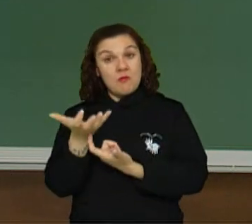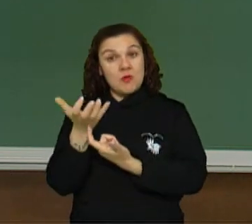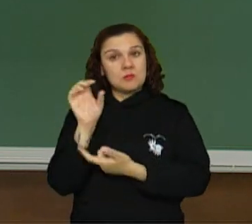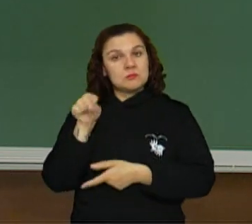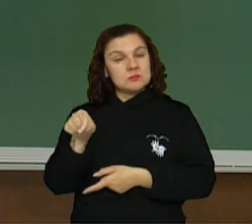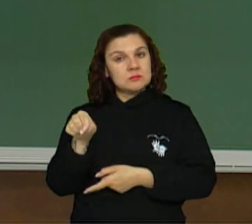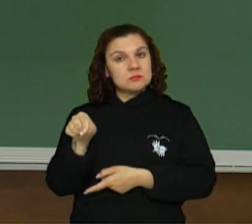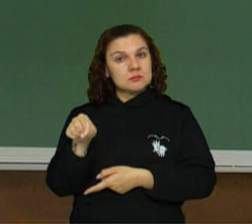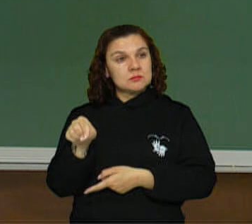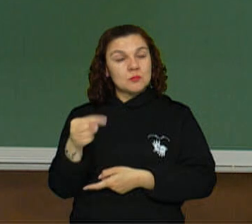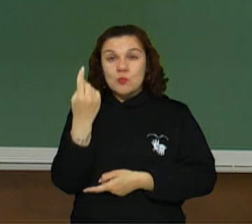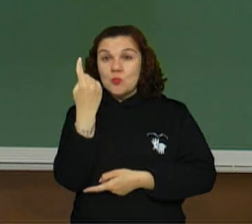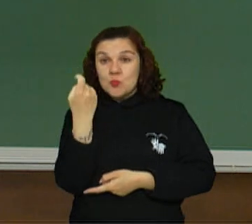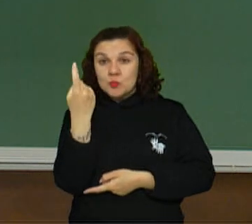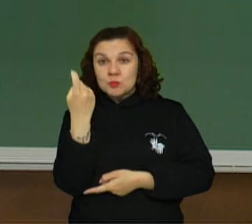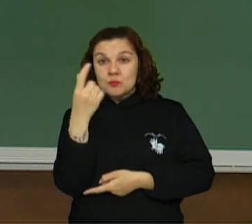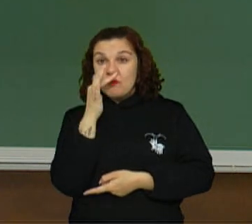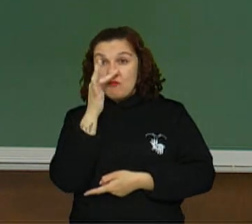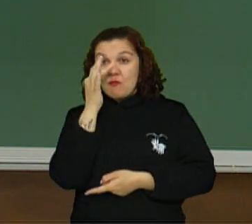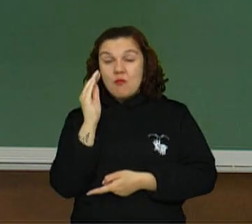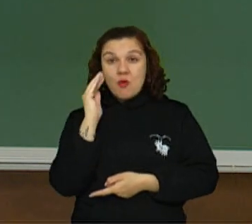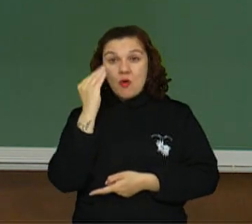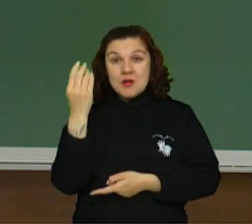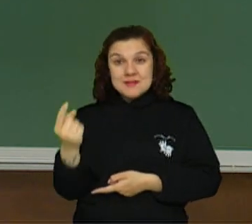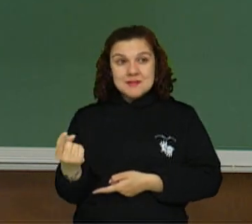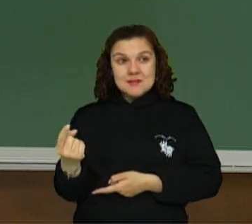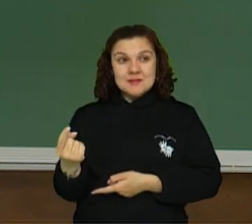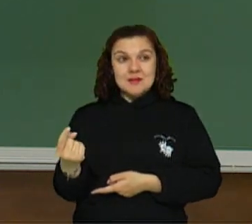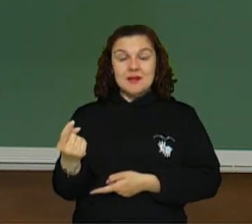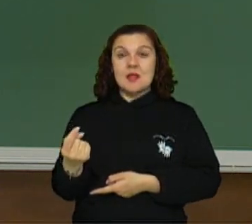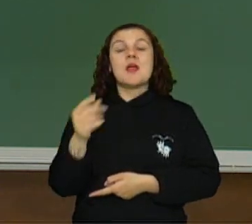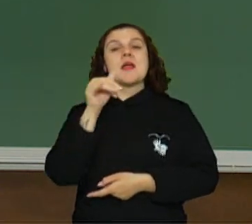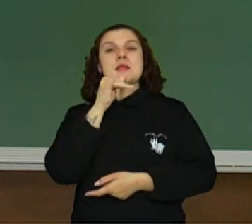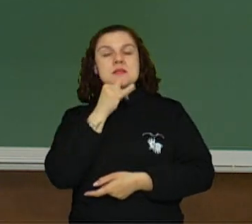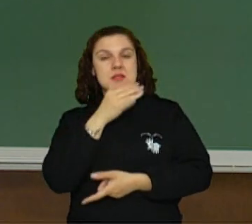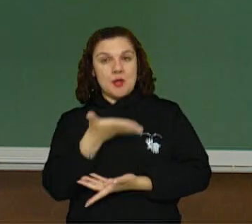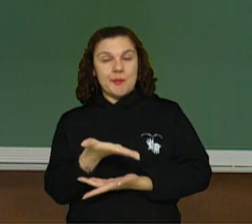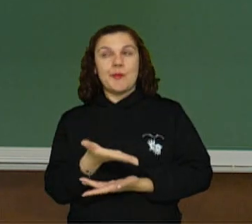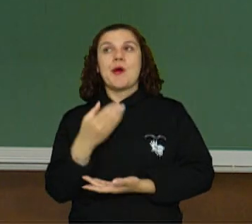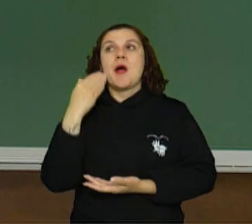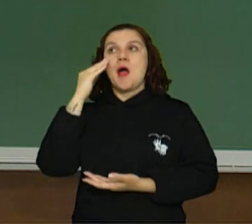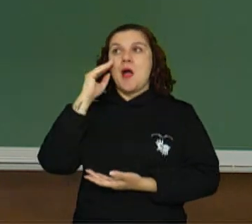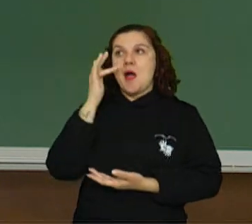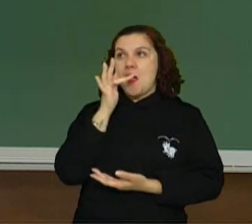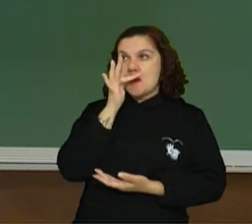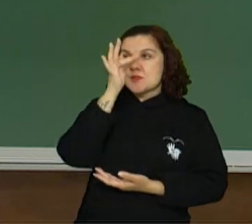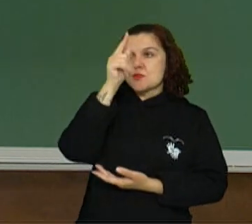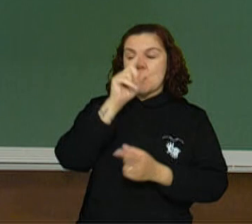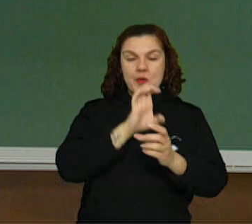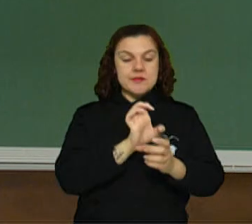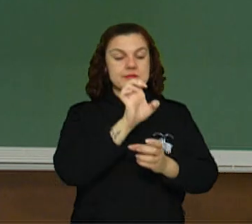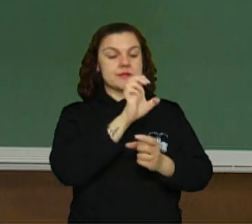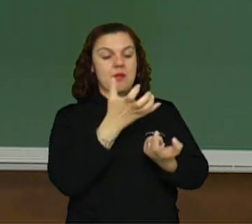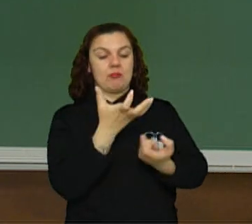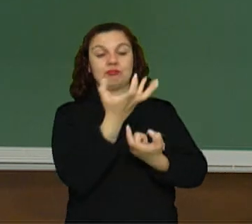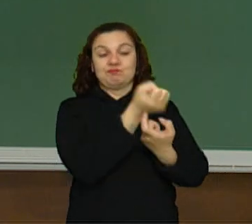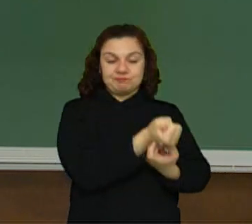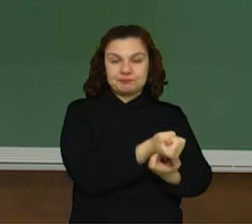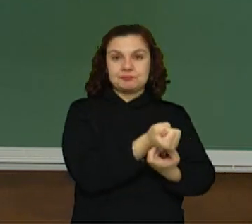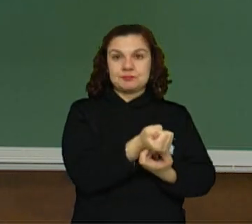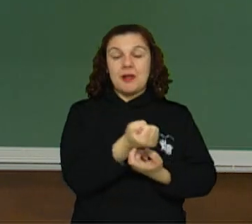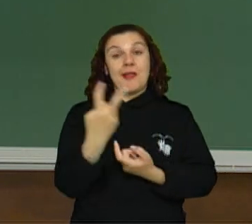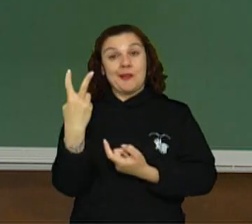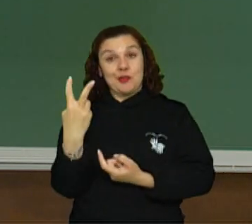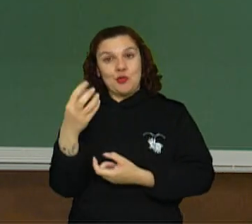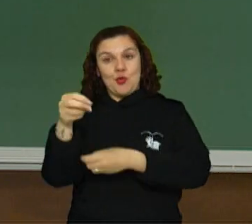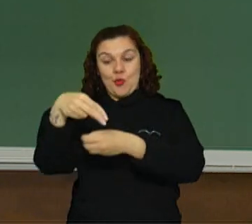as rosas, um núcleo só. Ok? Se fosse as rosas e mais alguma coisa, aí seria composto. Teriam